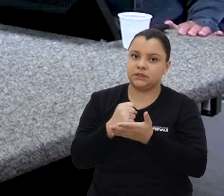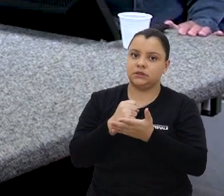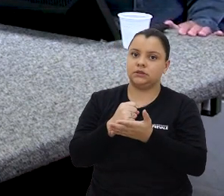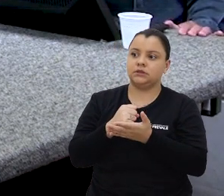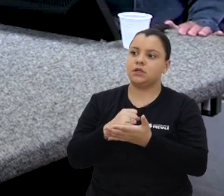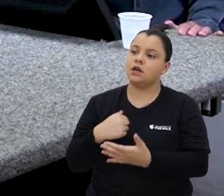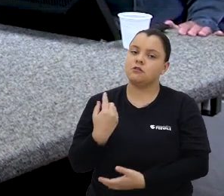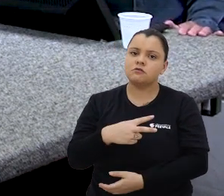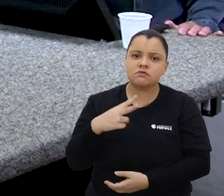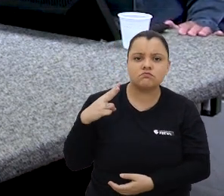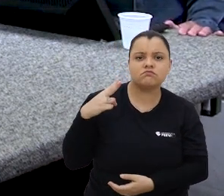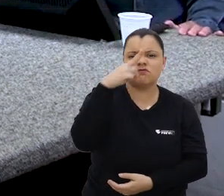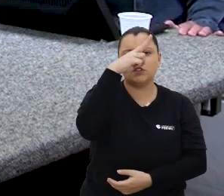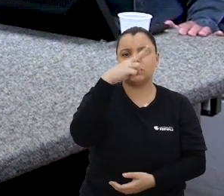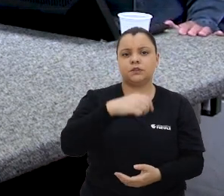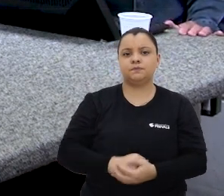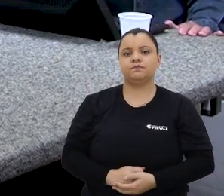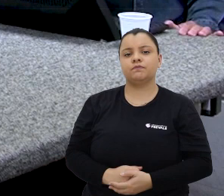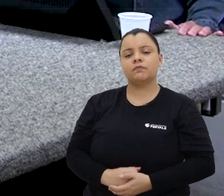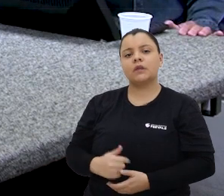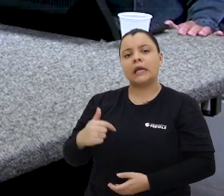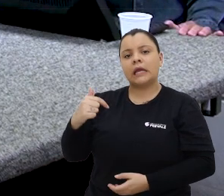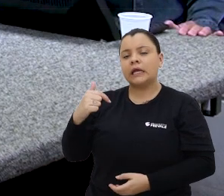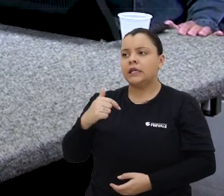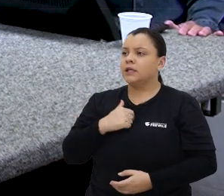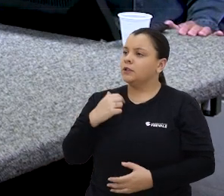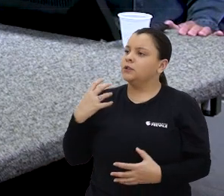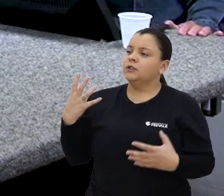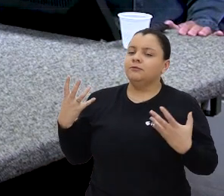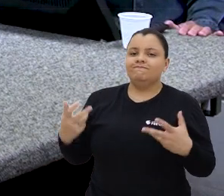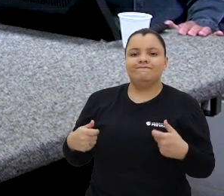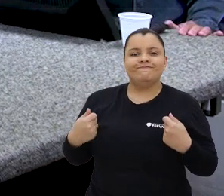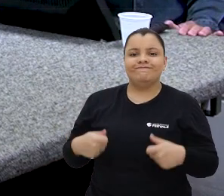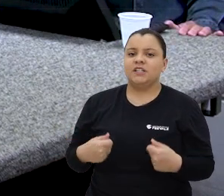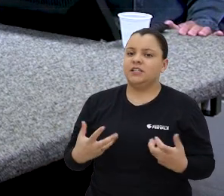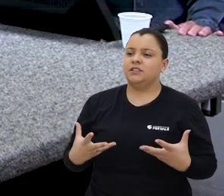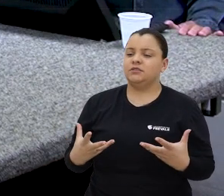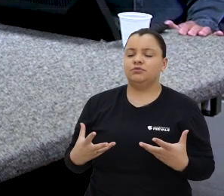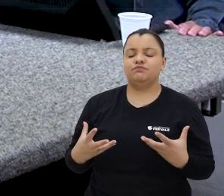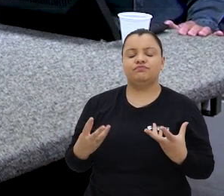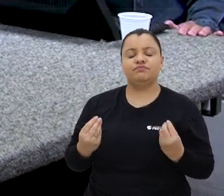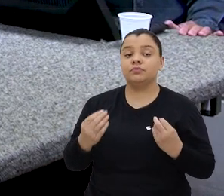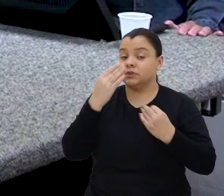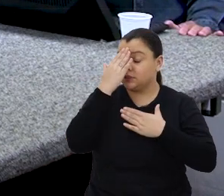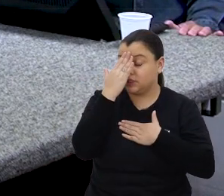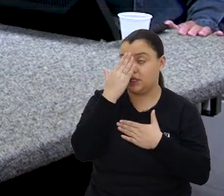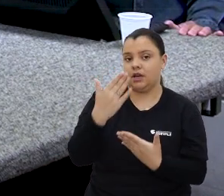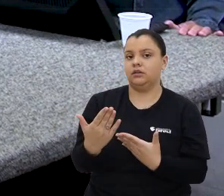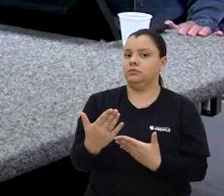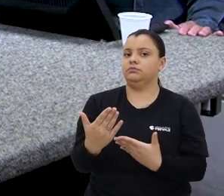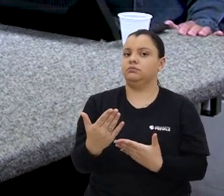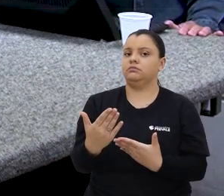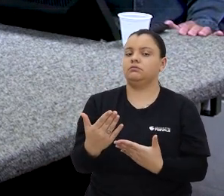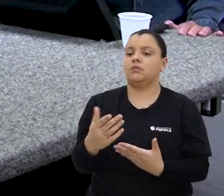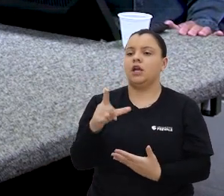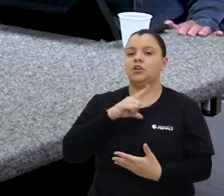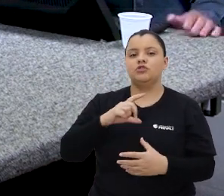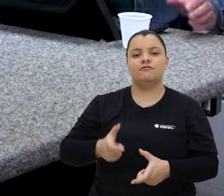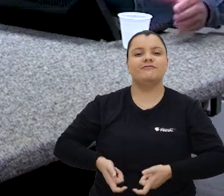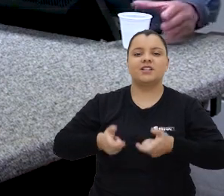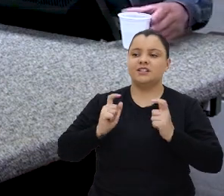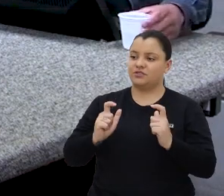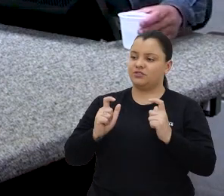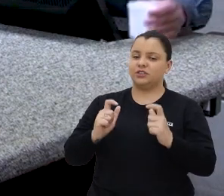nos fortalece, né? Então eu sou, de certa forma, super grato e tive a